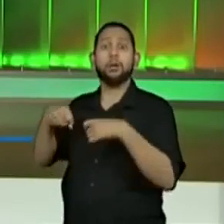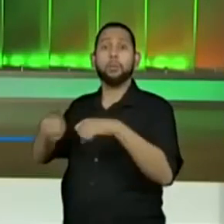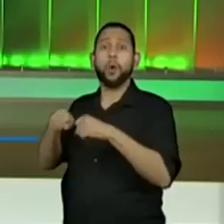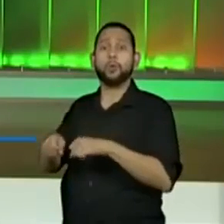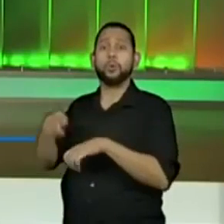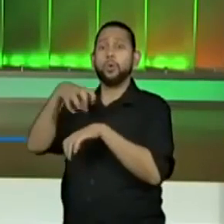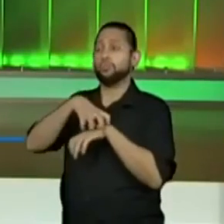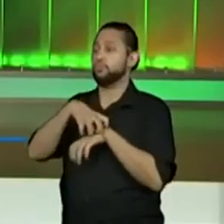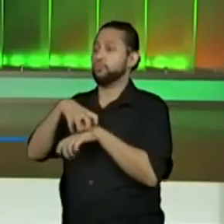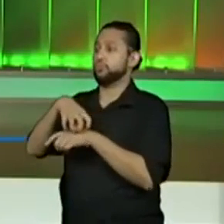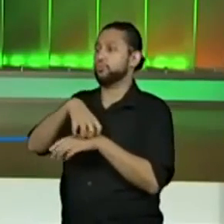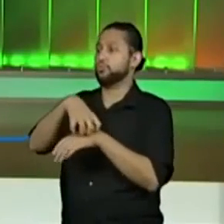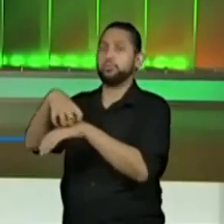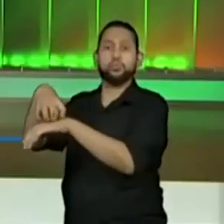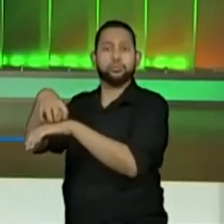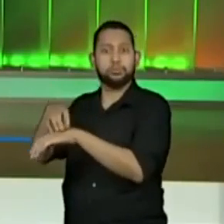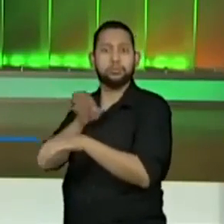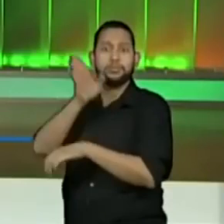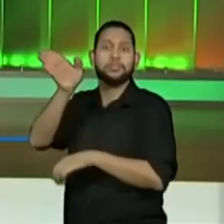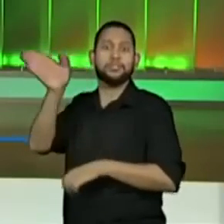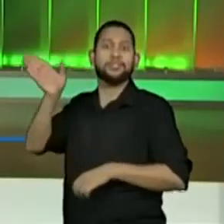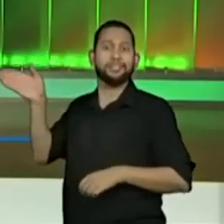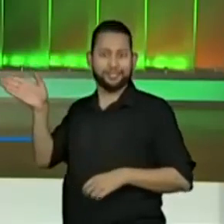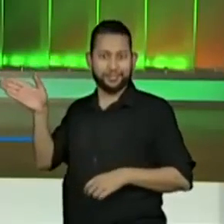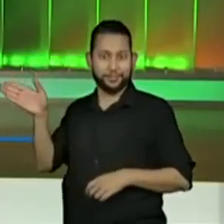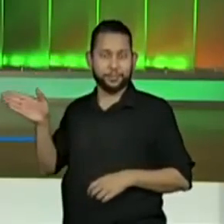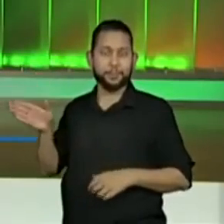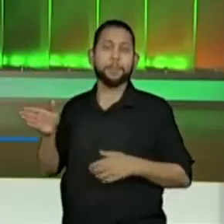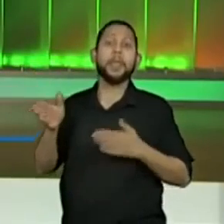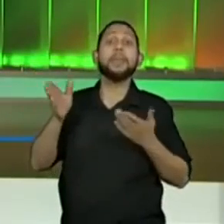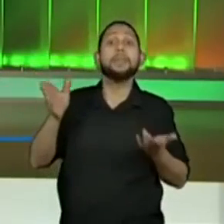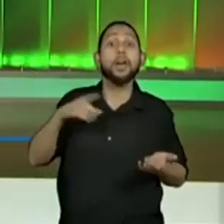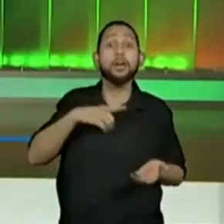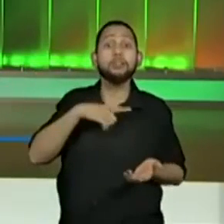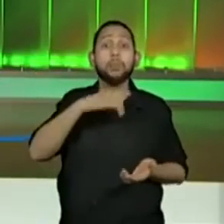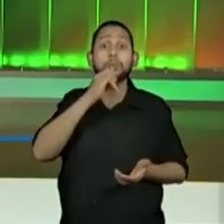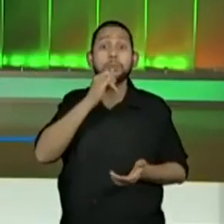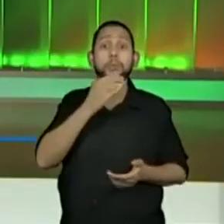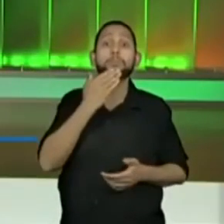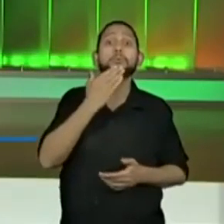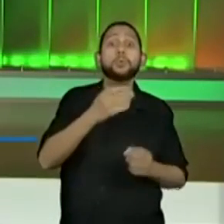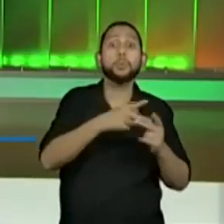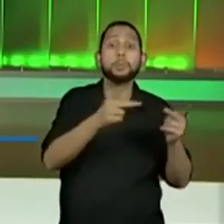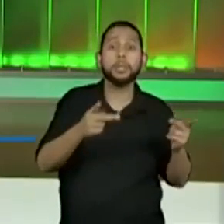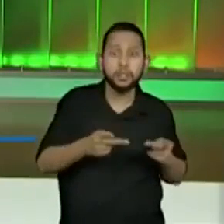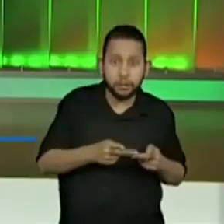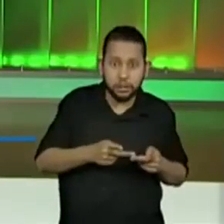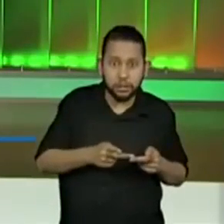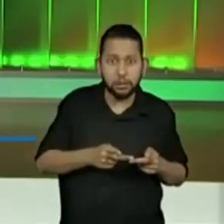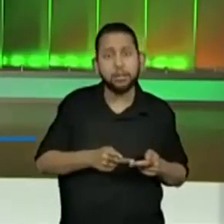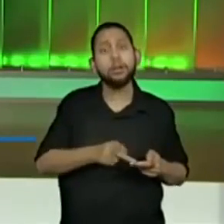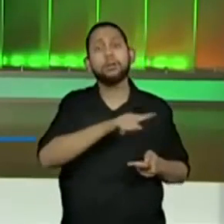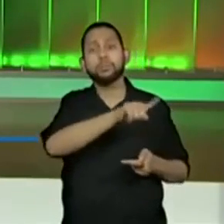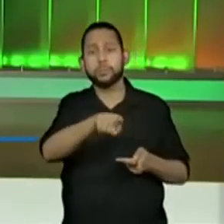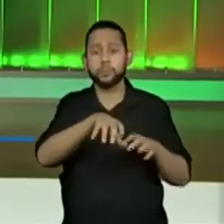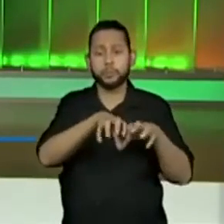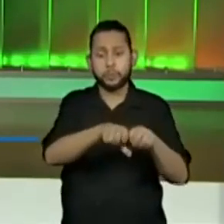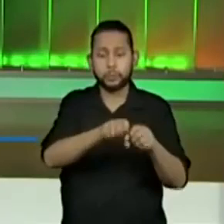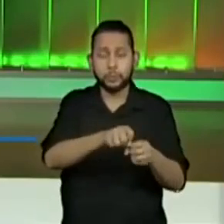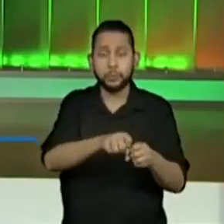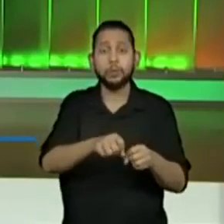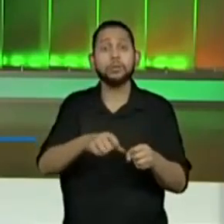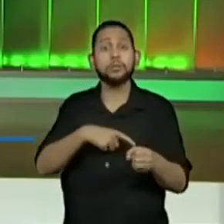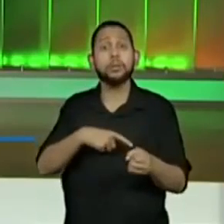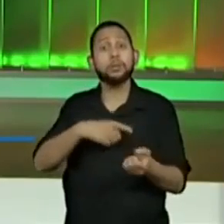um restaurante né tem o garçom atendente Olha só professora Sônia comentando com a gente